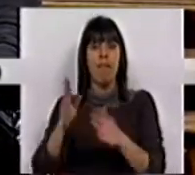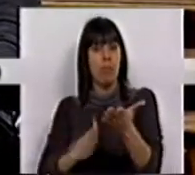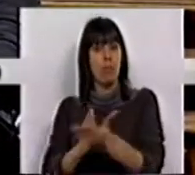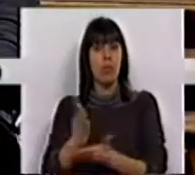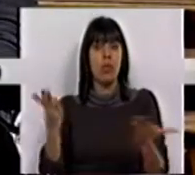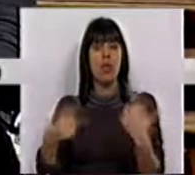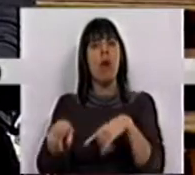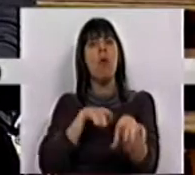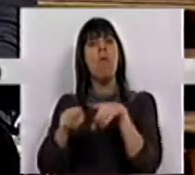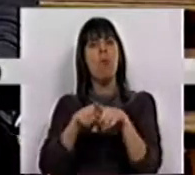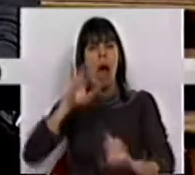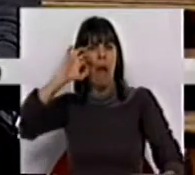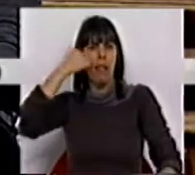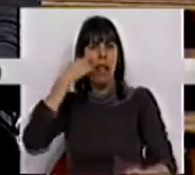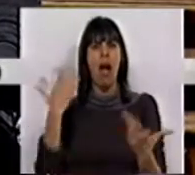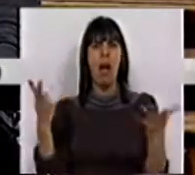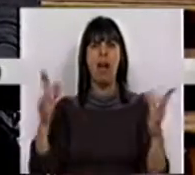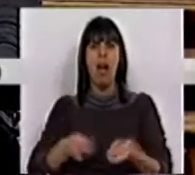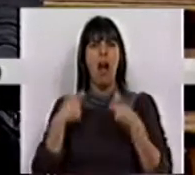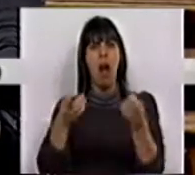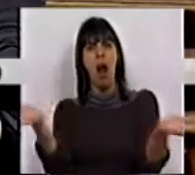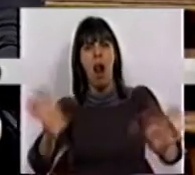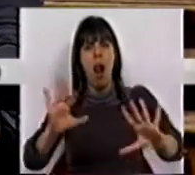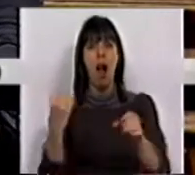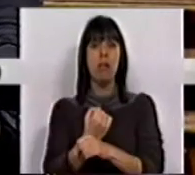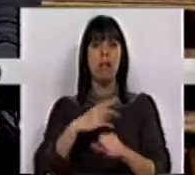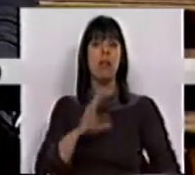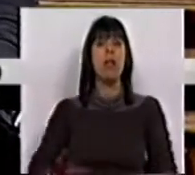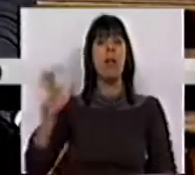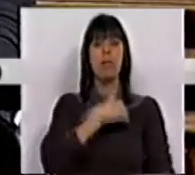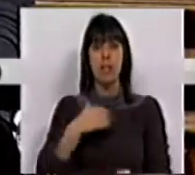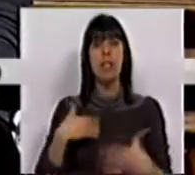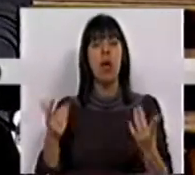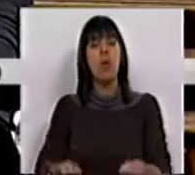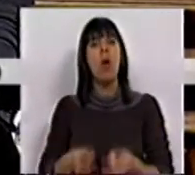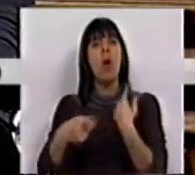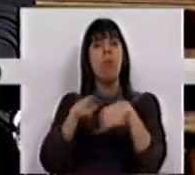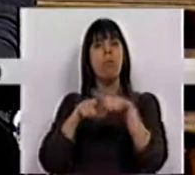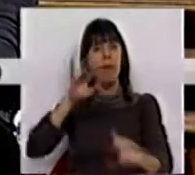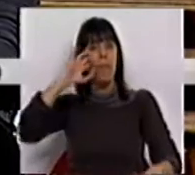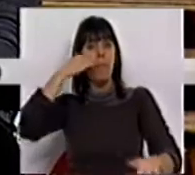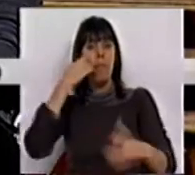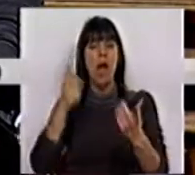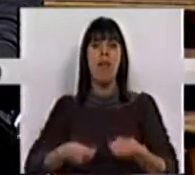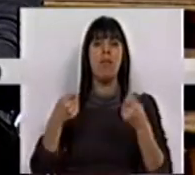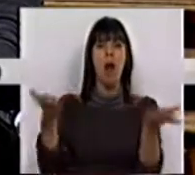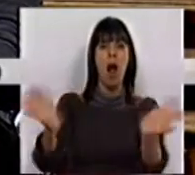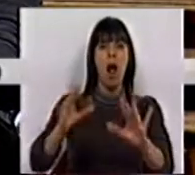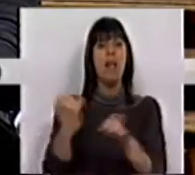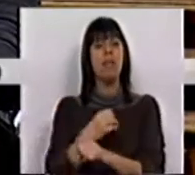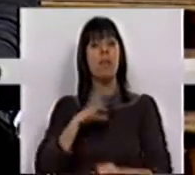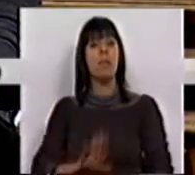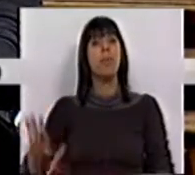perseguido. Uma política de ataque e de desinvestimento ao Serviço Nacional de Saúde. Uma política de ataque e desinvestimento no